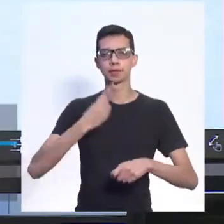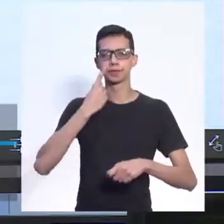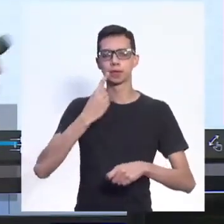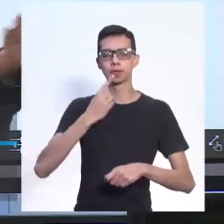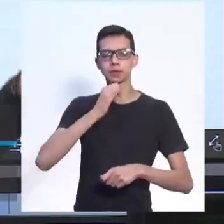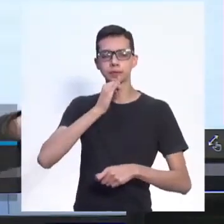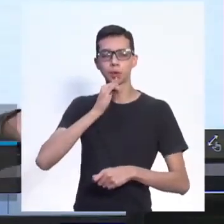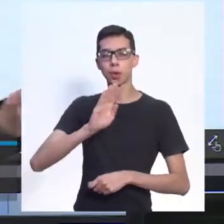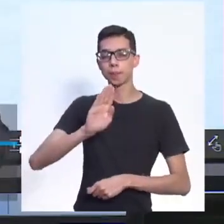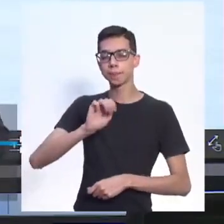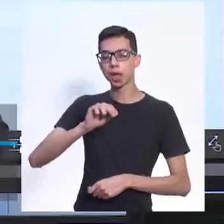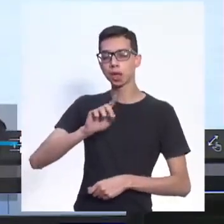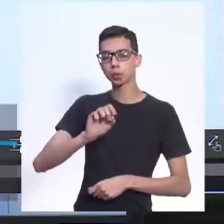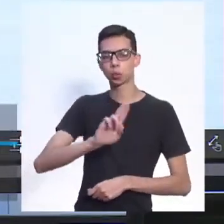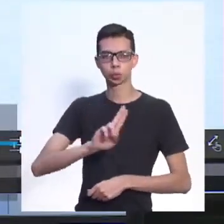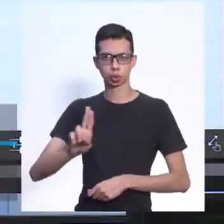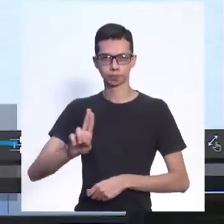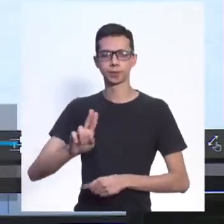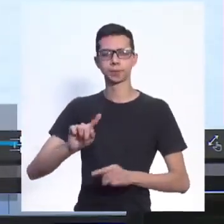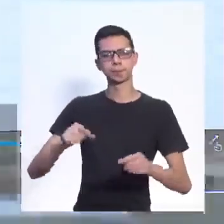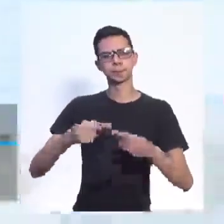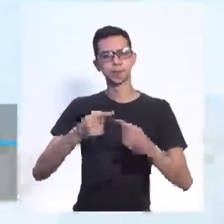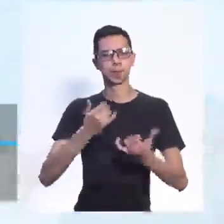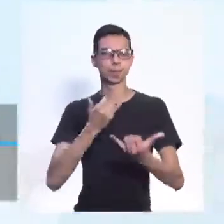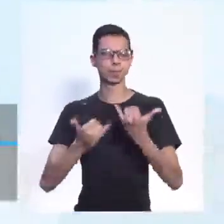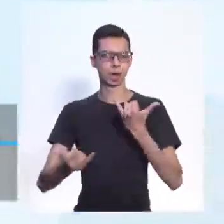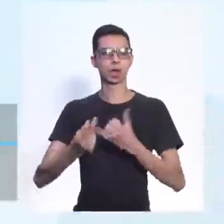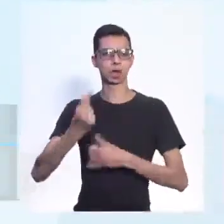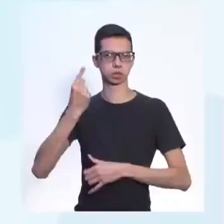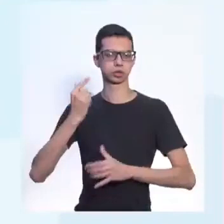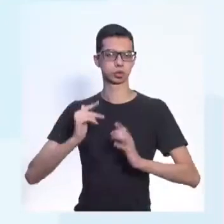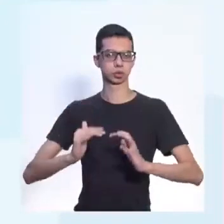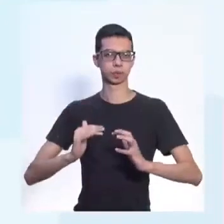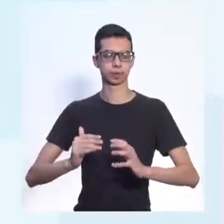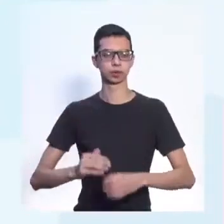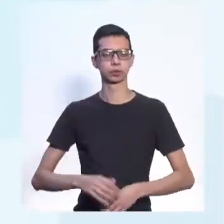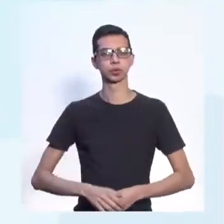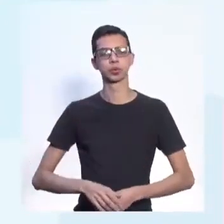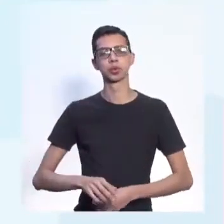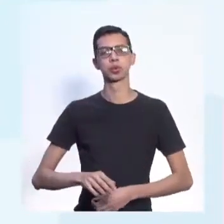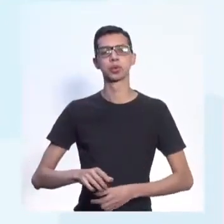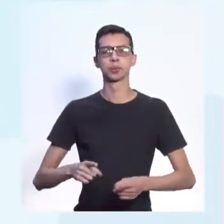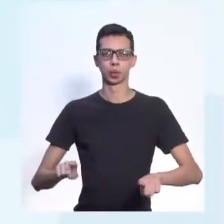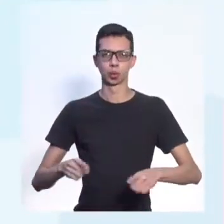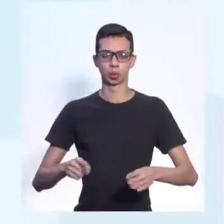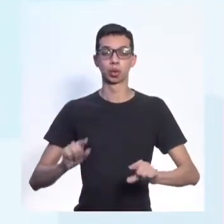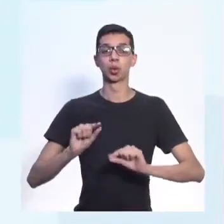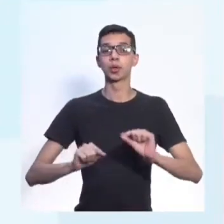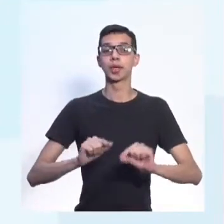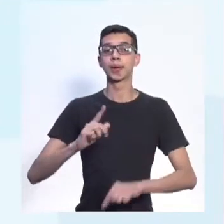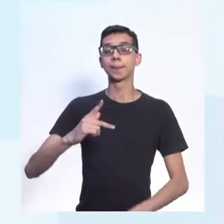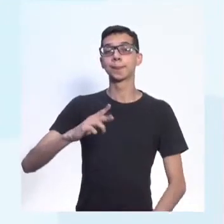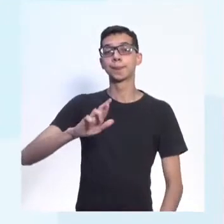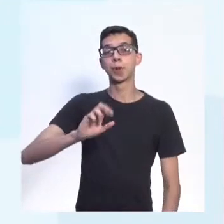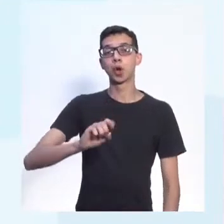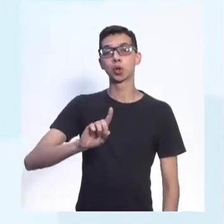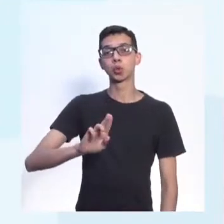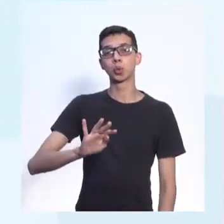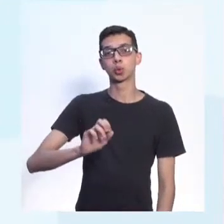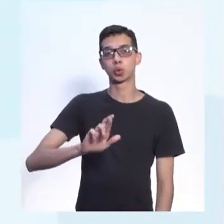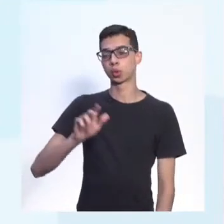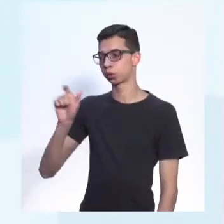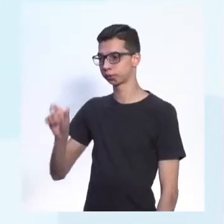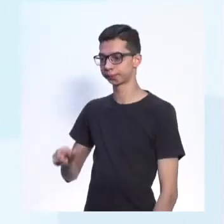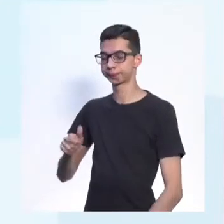esses instrumentos antigos, tá? O produtor, o que ele faz? Ele organiza sessões de gravação ao vivo e em estúdio, auxiliado pelo